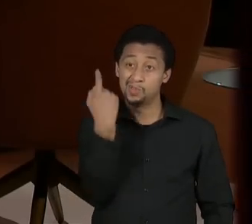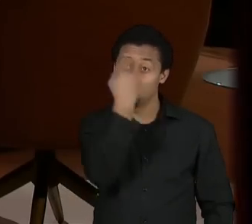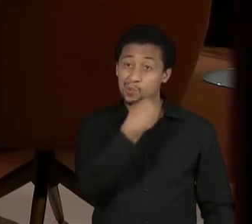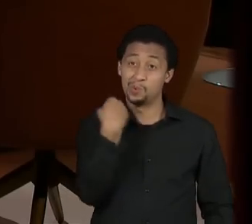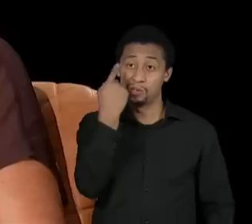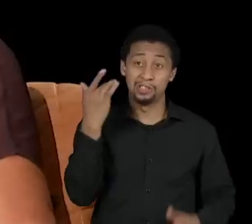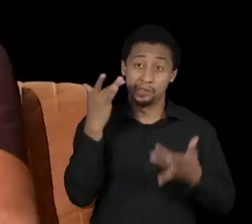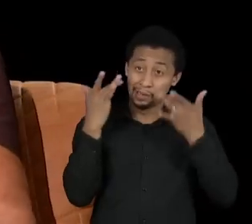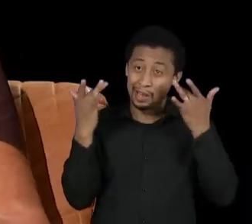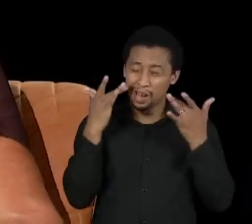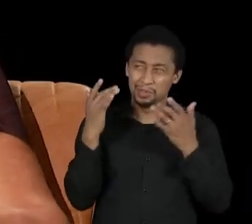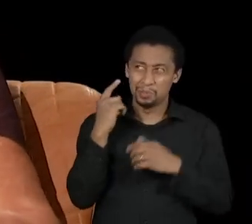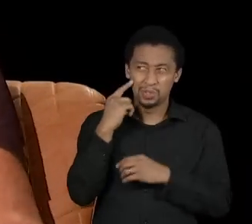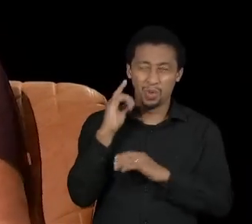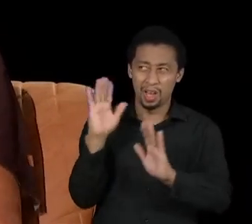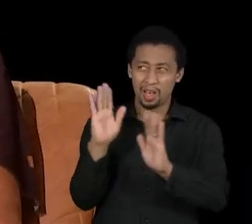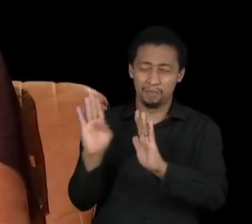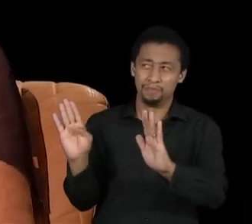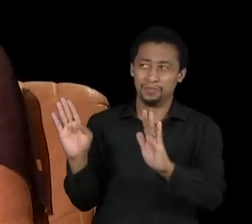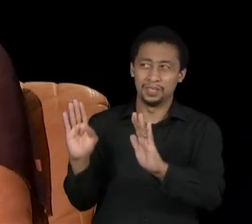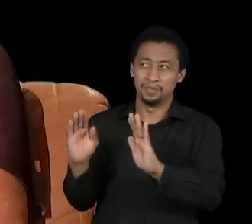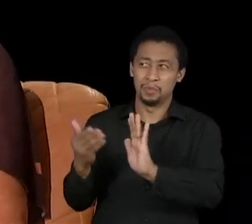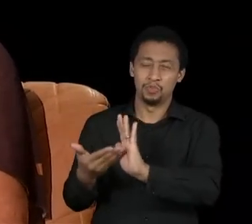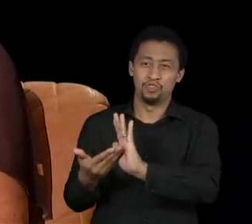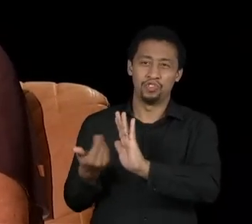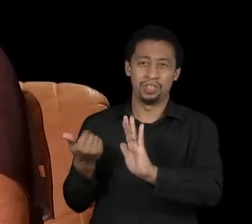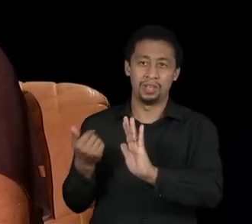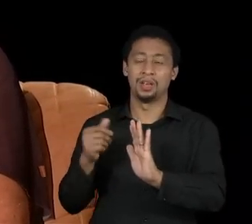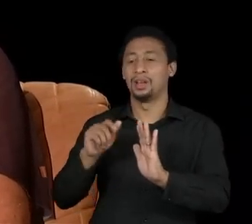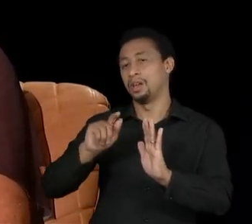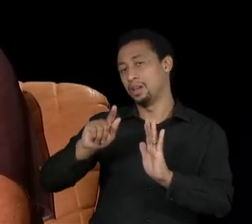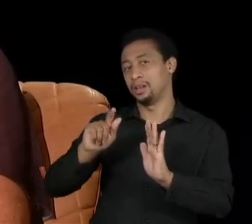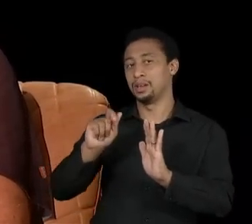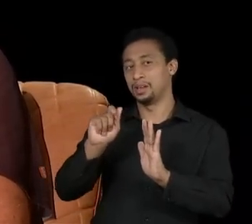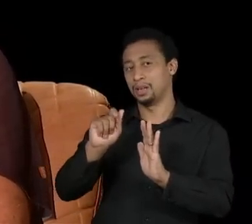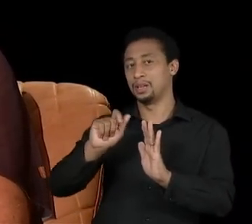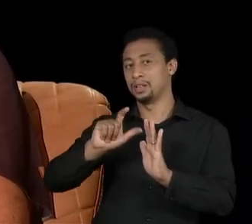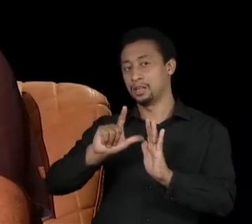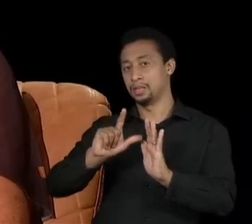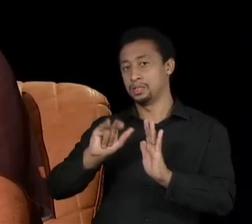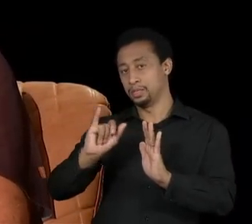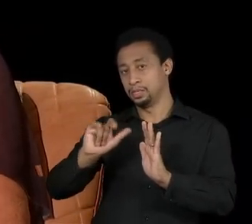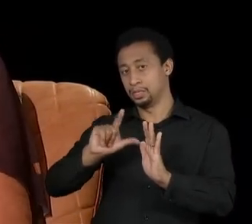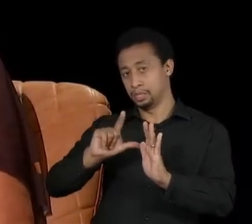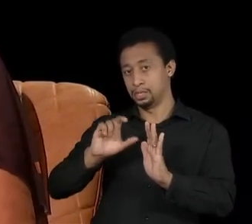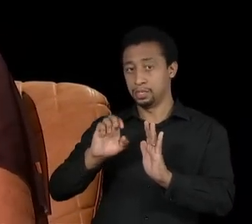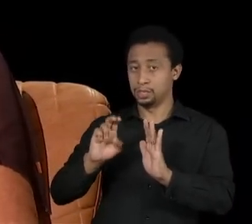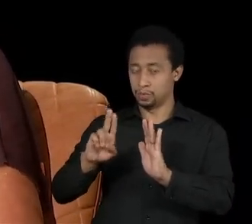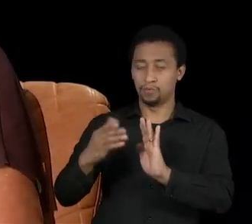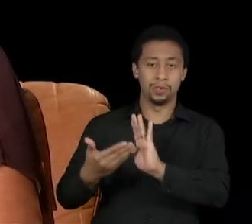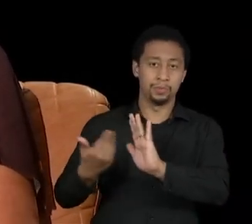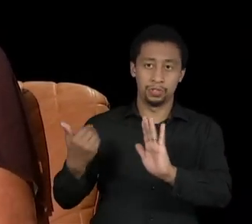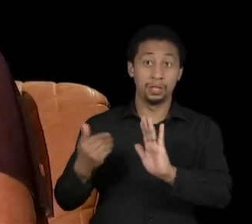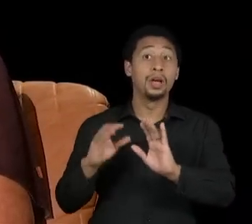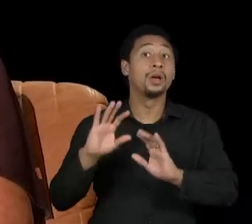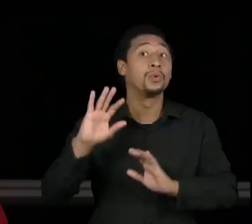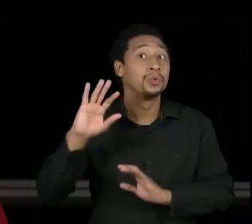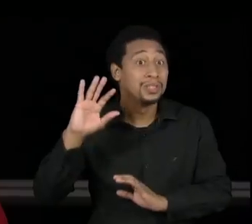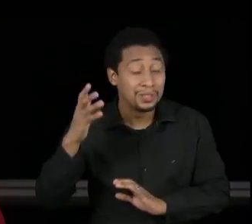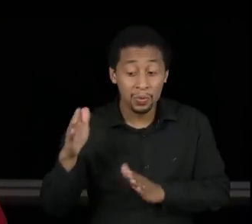tirar o Galileu e vamos botar a Selva. Tá bom. Aí, os censores foram assistir 6 horas de